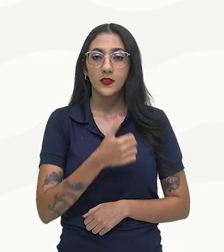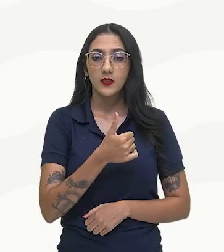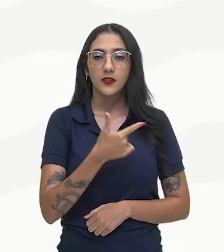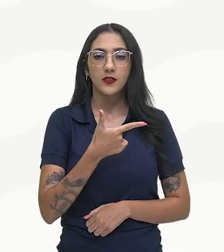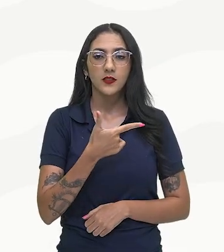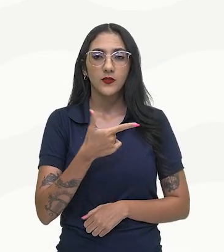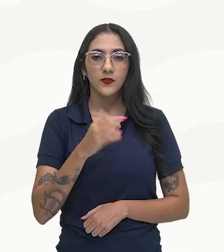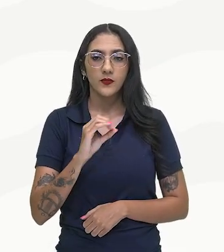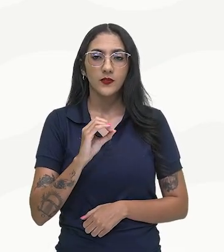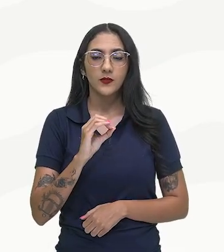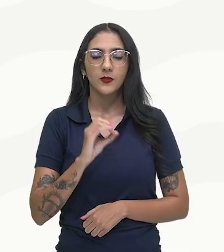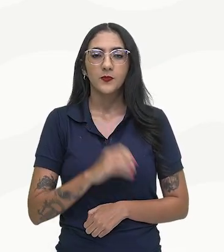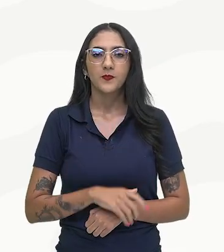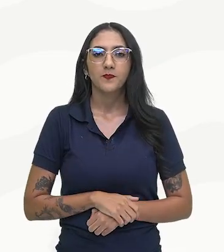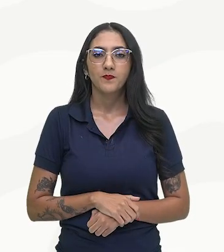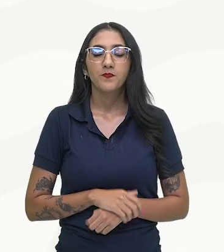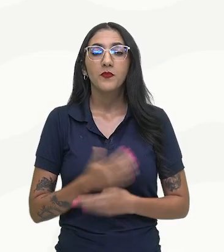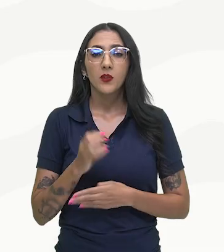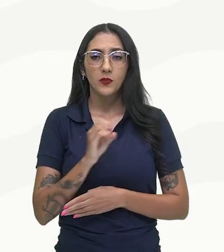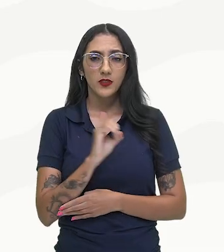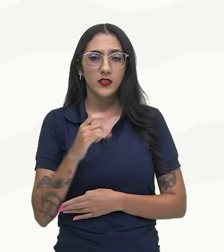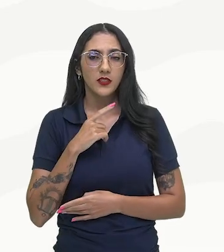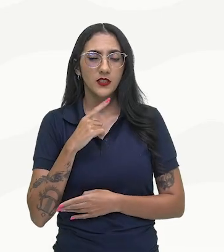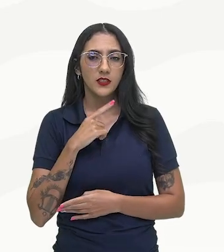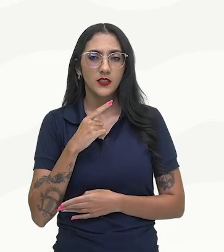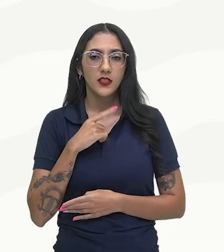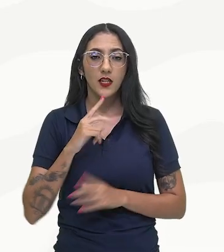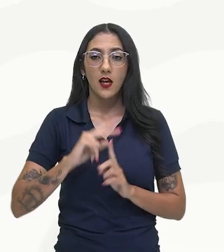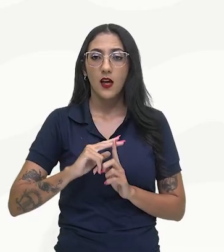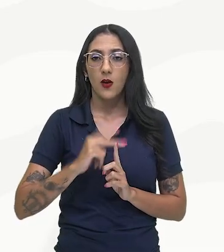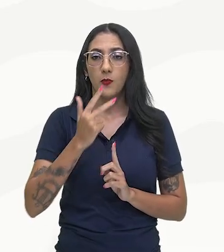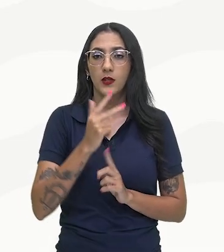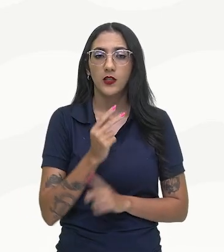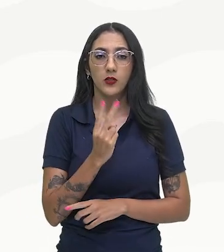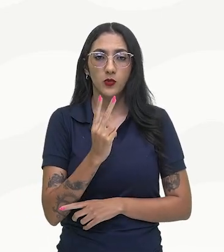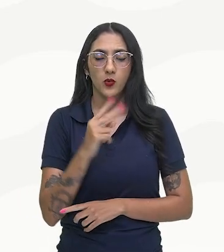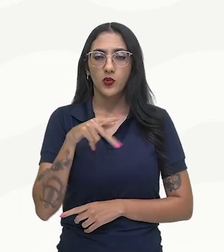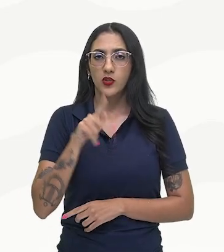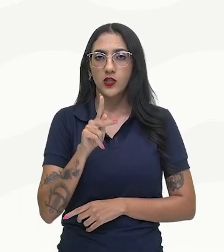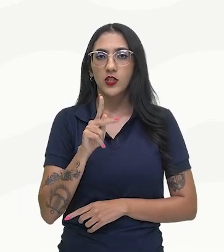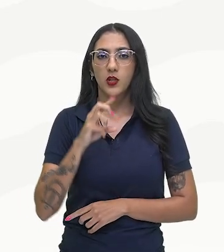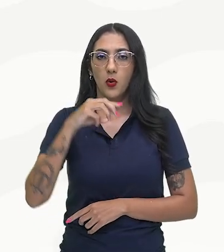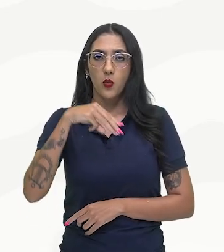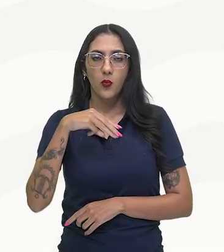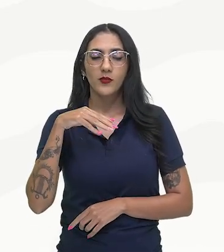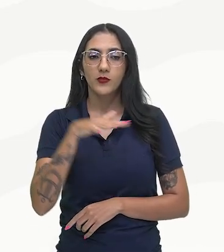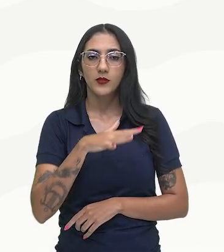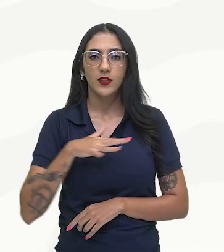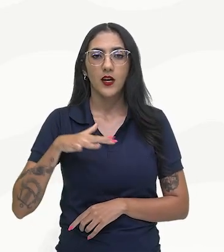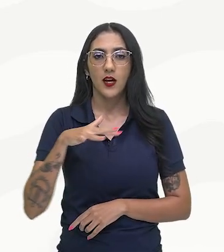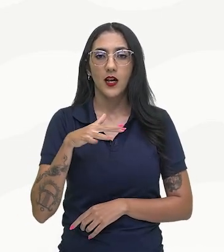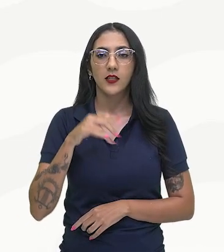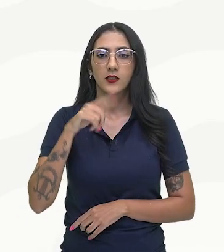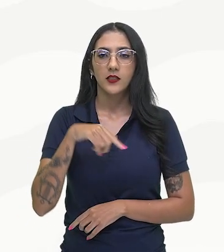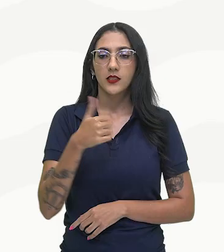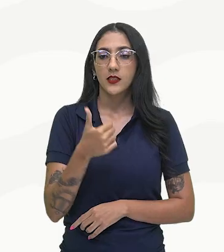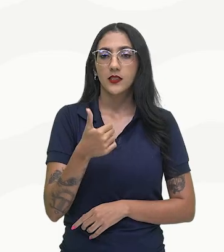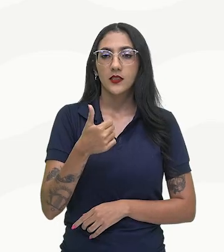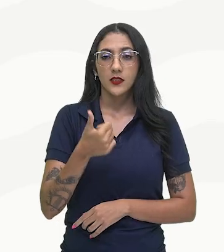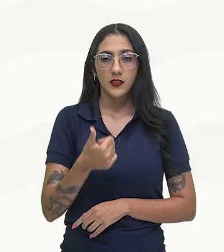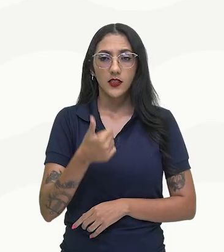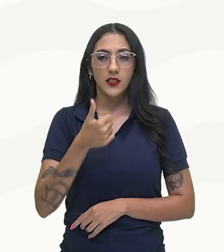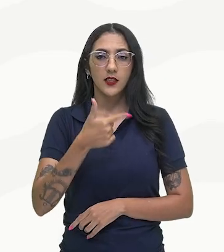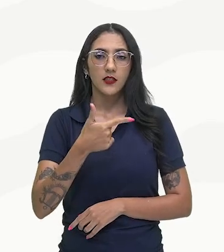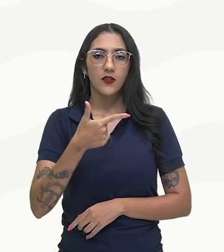120. Então, se a gente tivesse aumentado 2 quilômetros, a área desmatada seria de